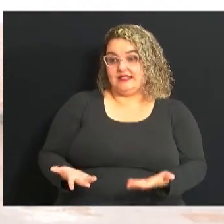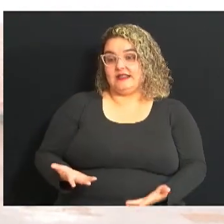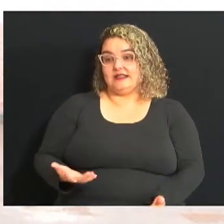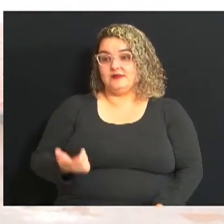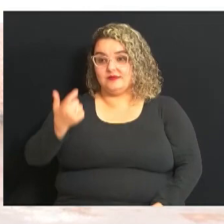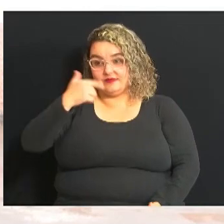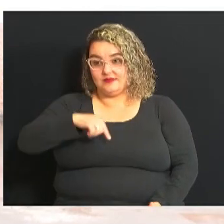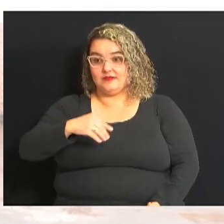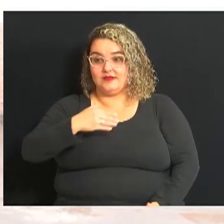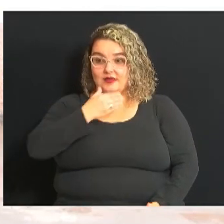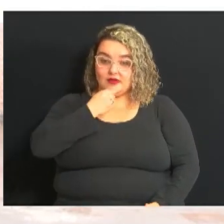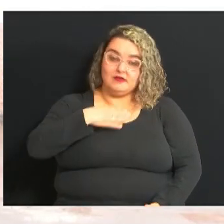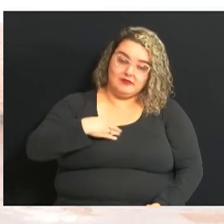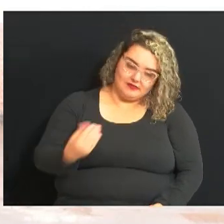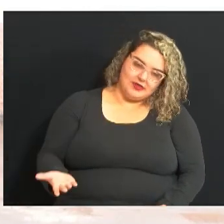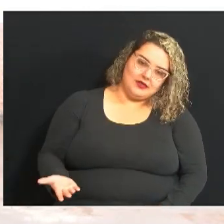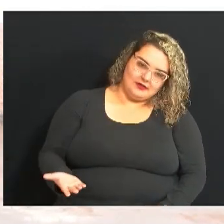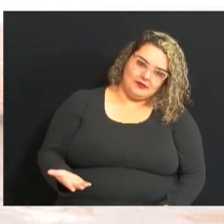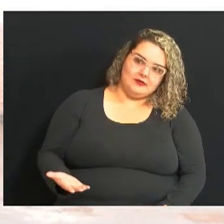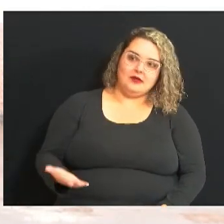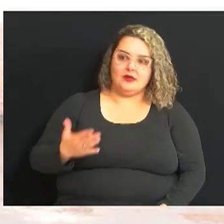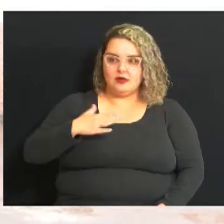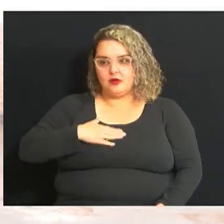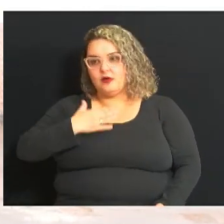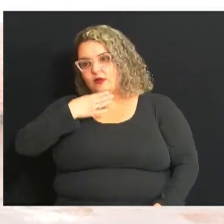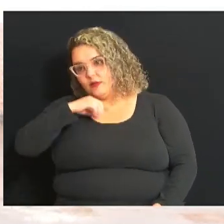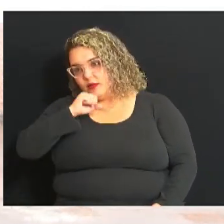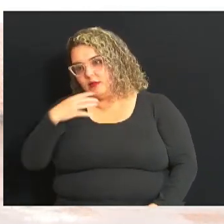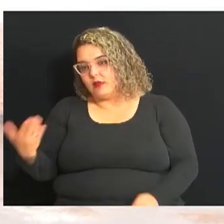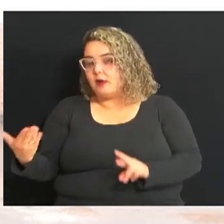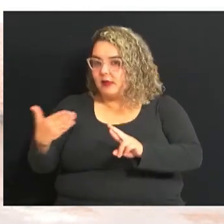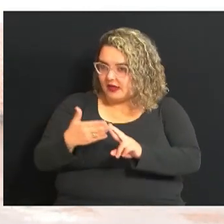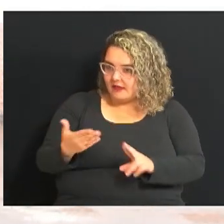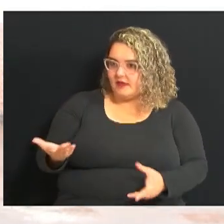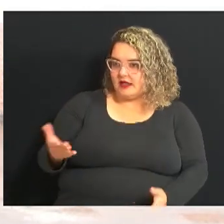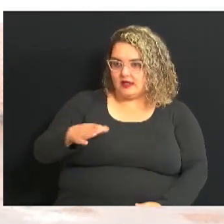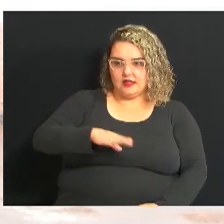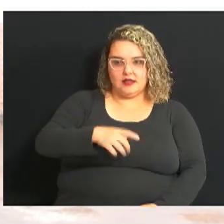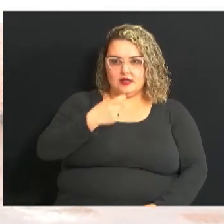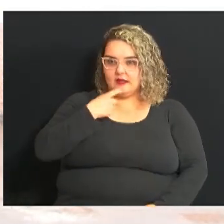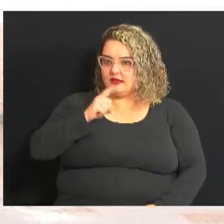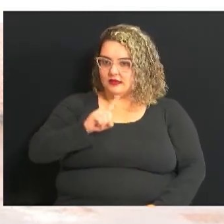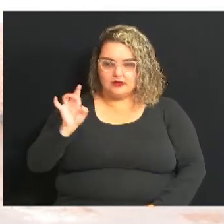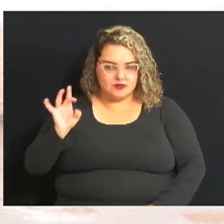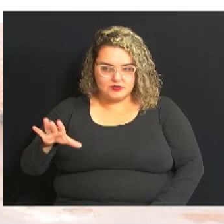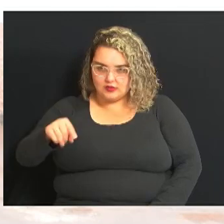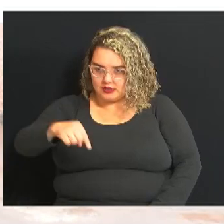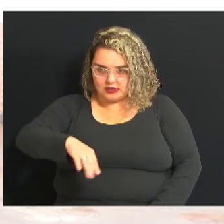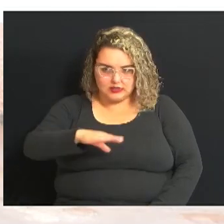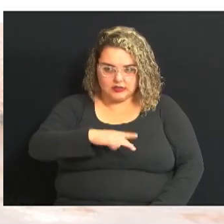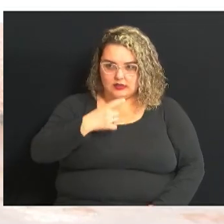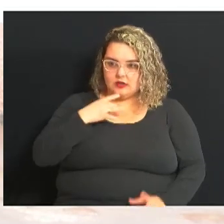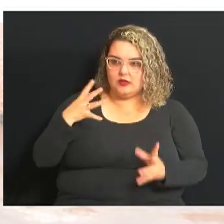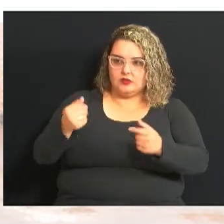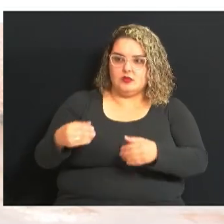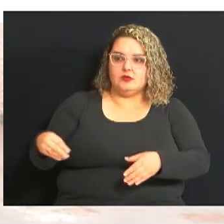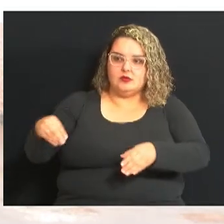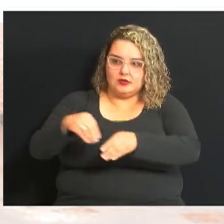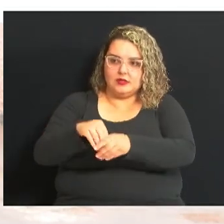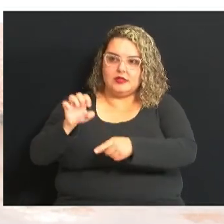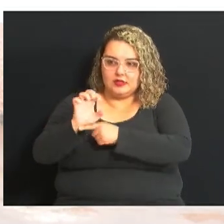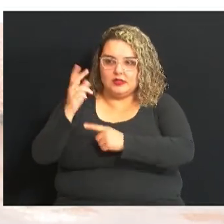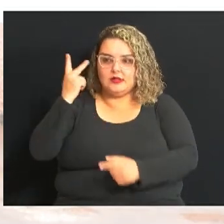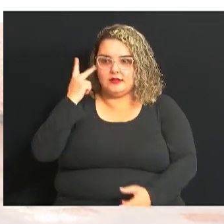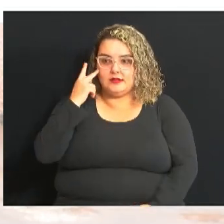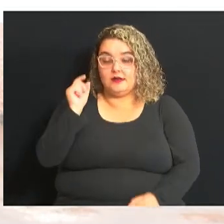do meu pai, ele ser uma grande referência aqui na cidade de Campinas, não só aqui em Campinas, todo o interior de São Paulo, quem não conhece